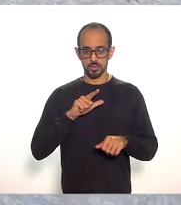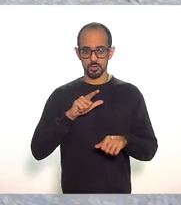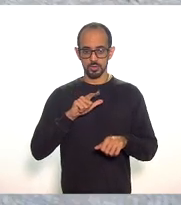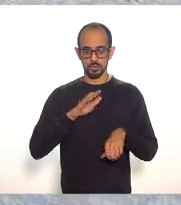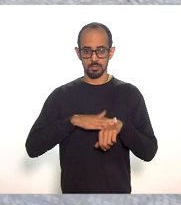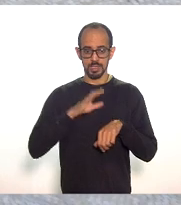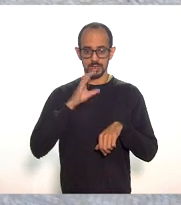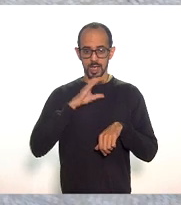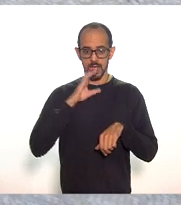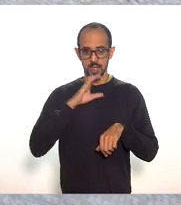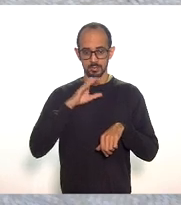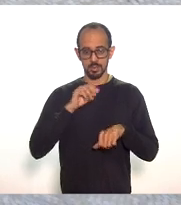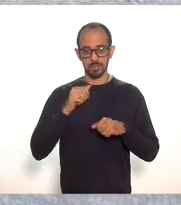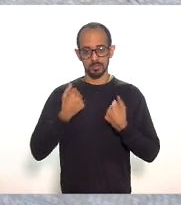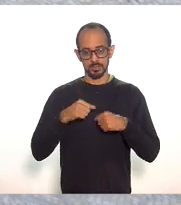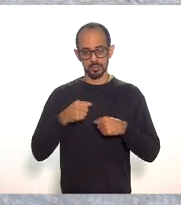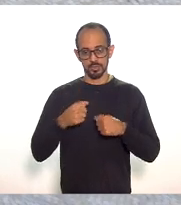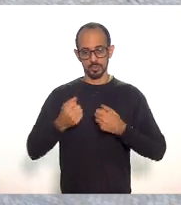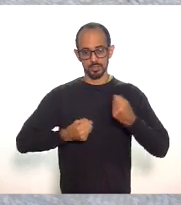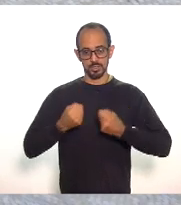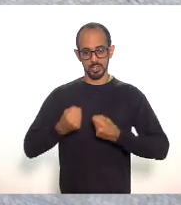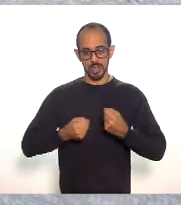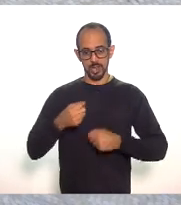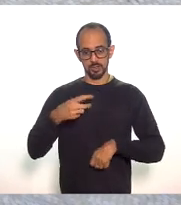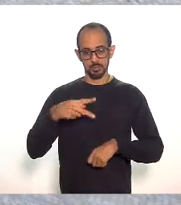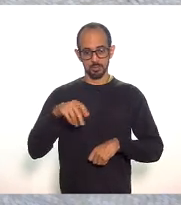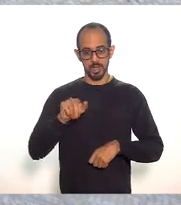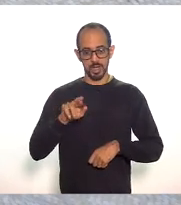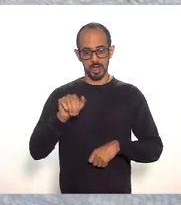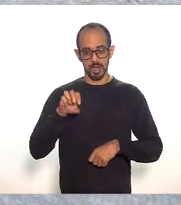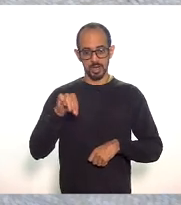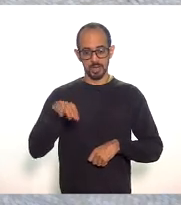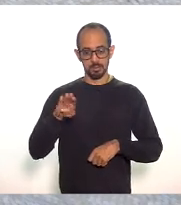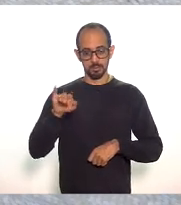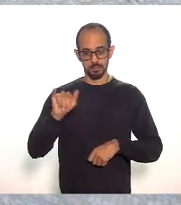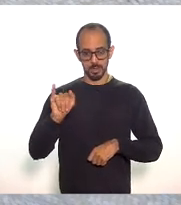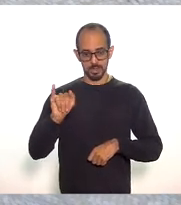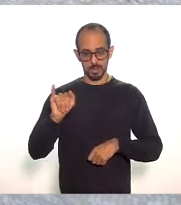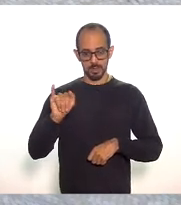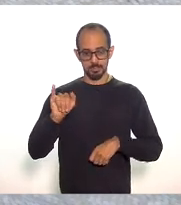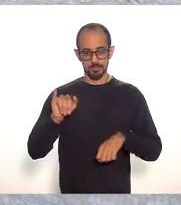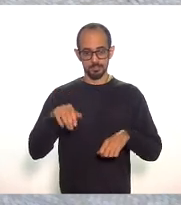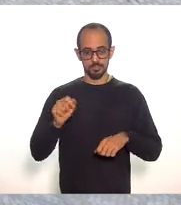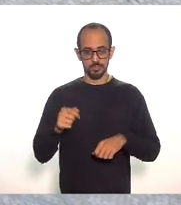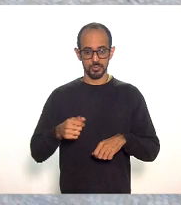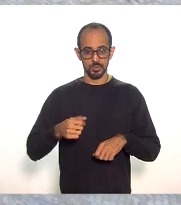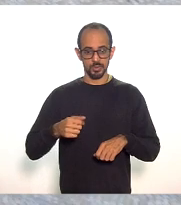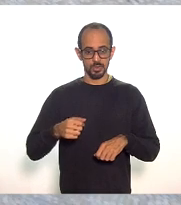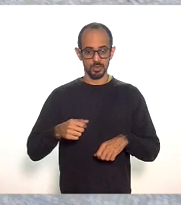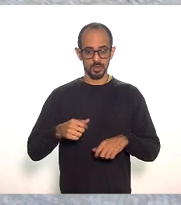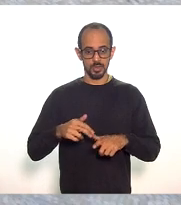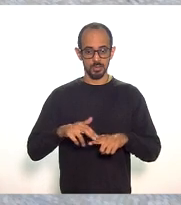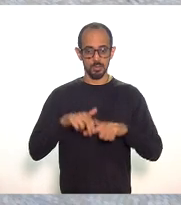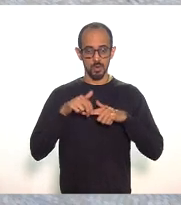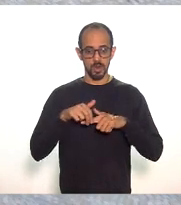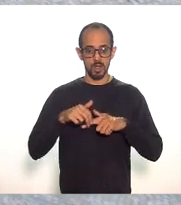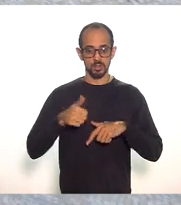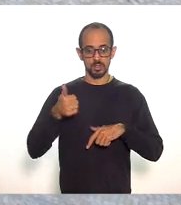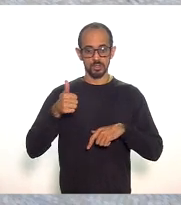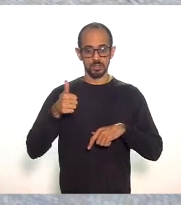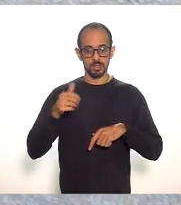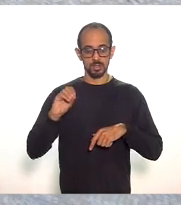sair de carro lá de Paracambi. Chegamos aqui, viemos correndo para cá. Por 10 segundos, perdemos aí a